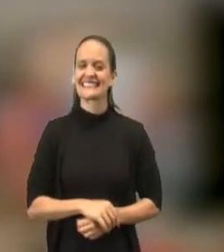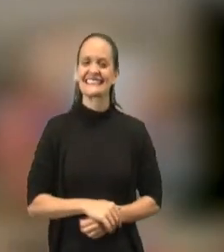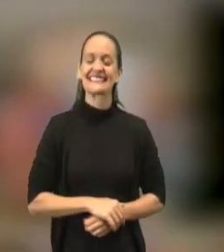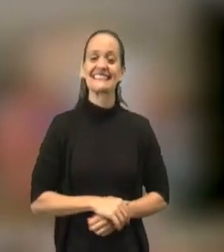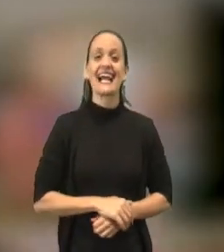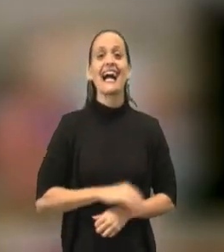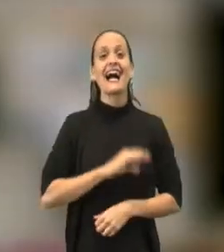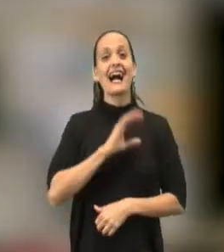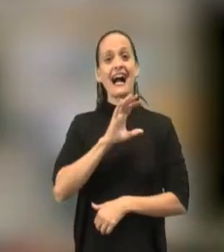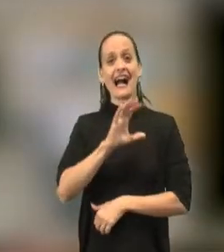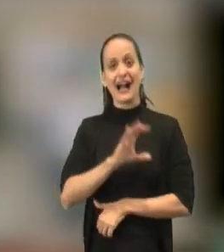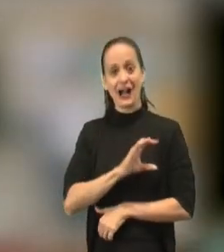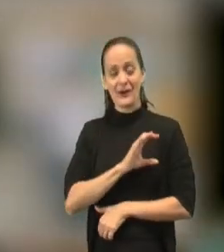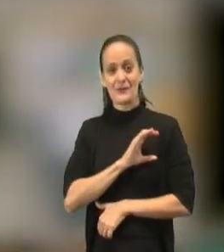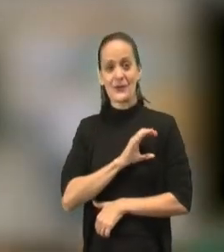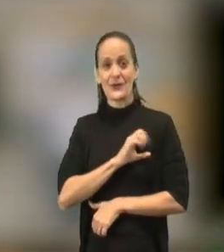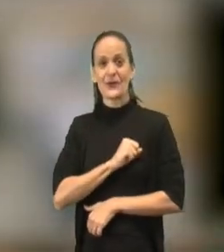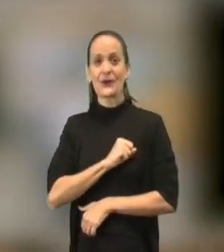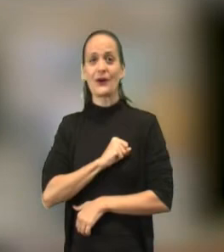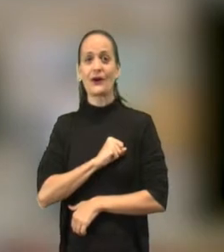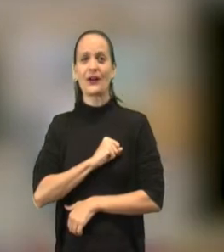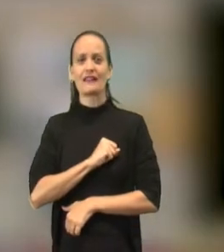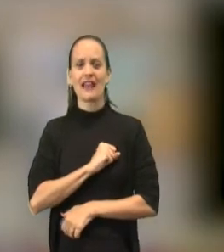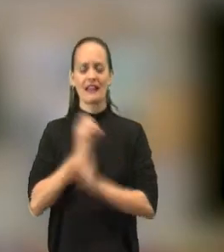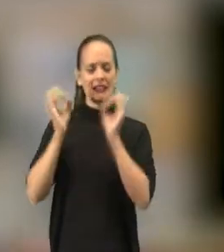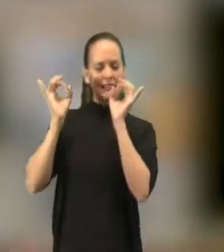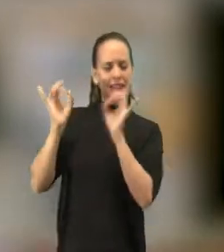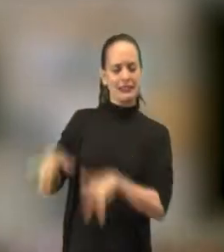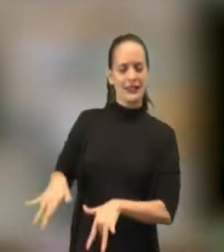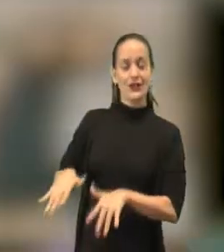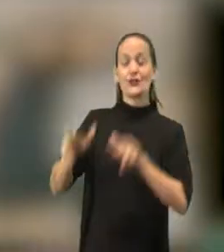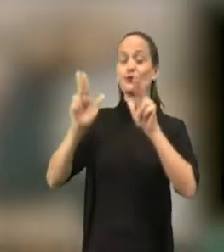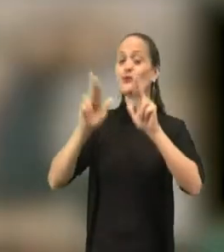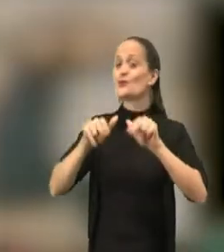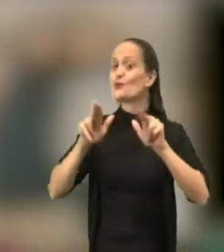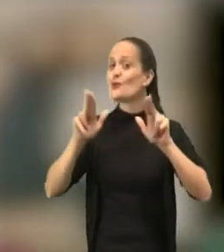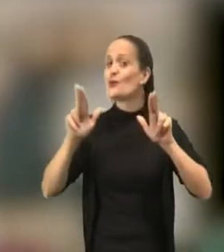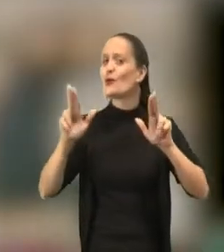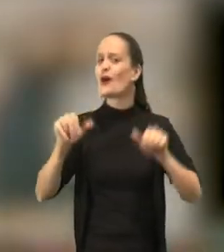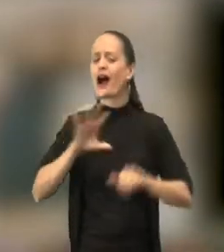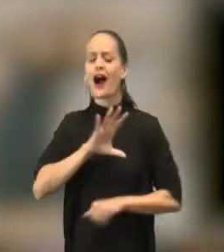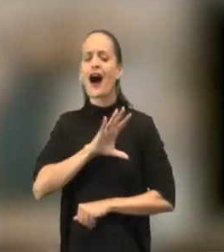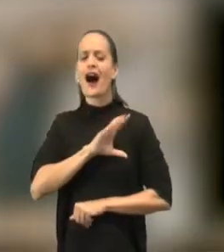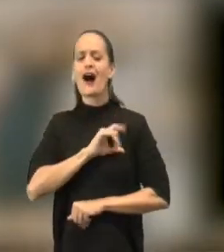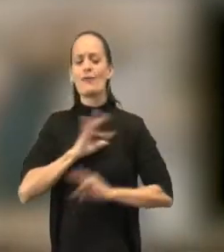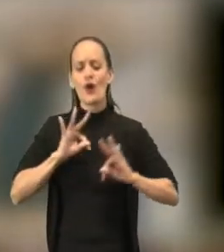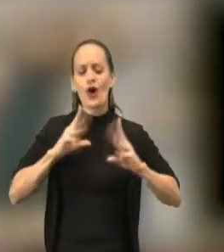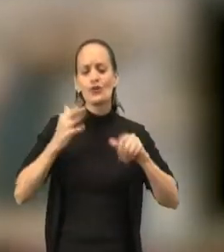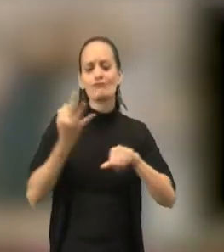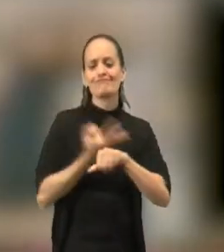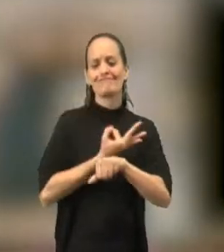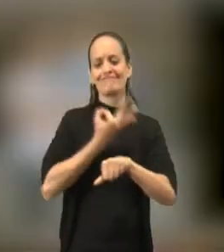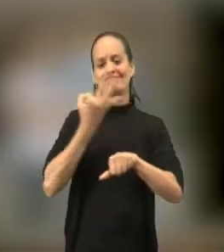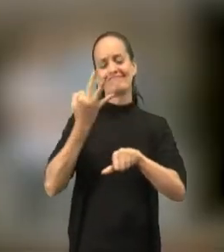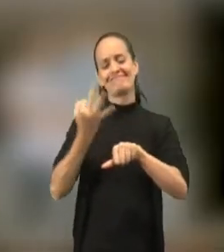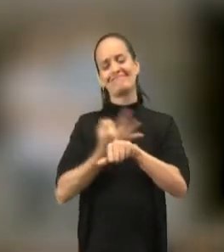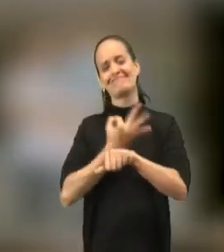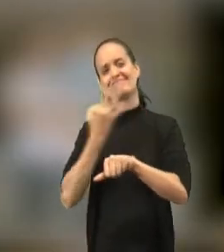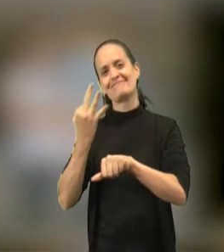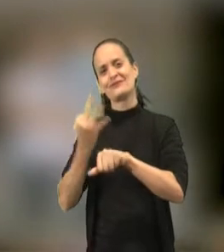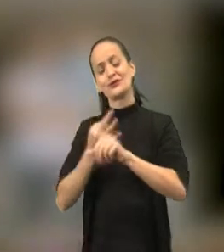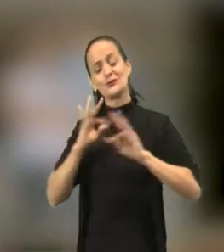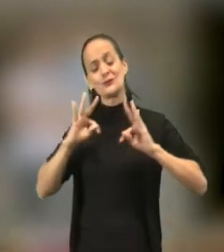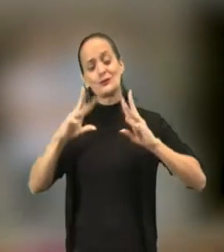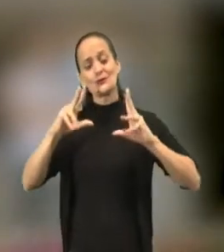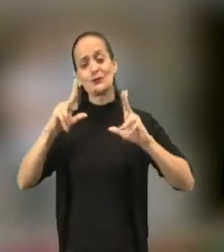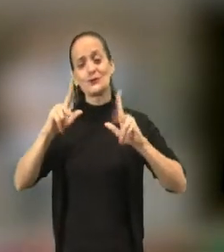Amor que nunca desiste, tudo suporta, tudo